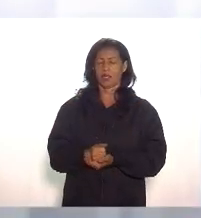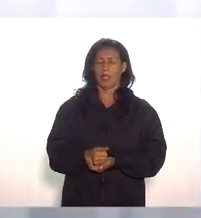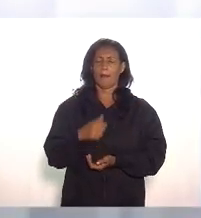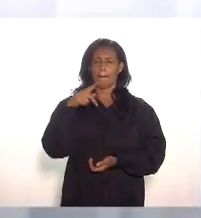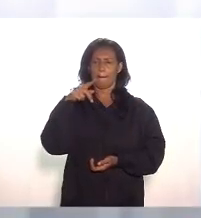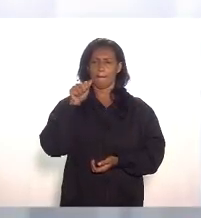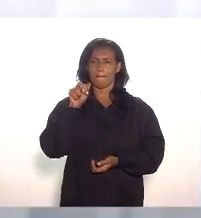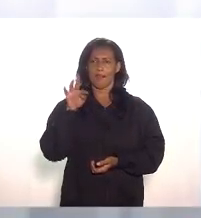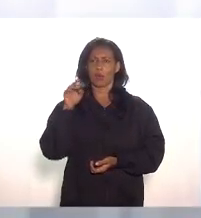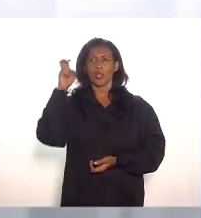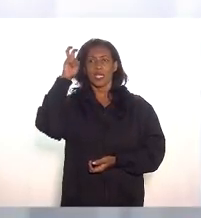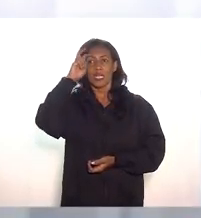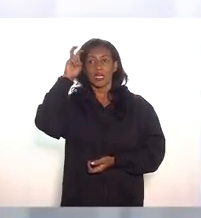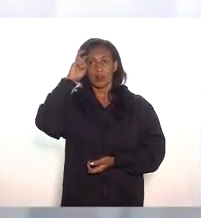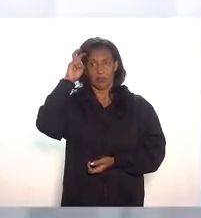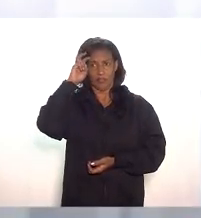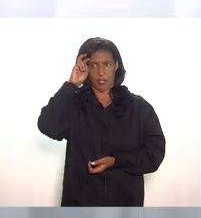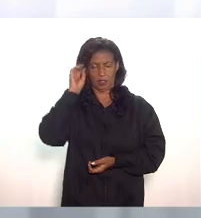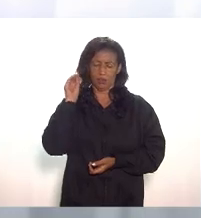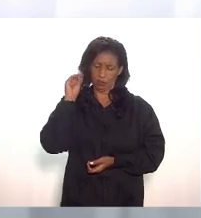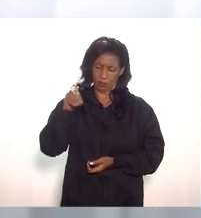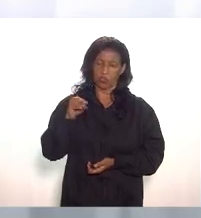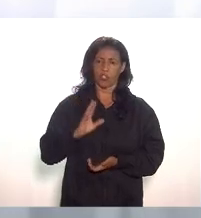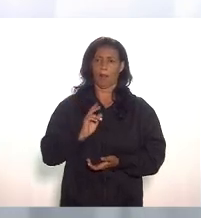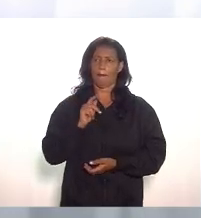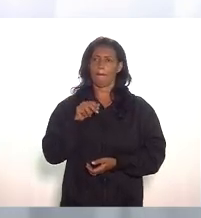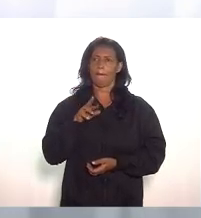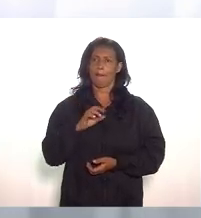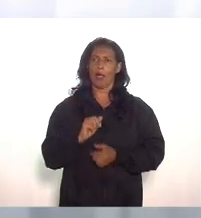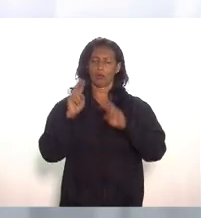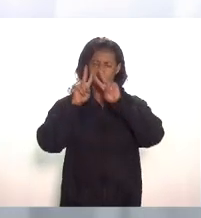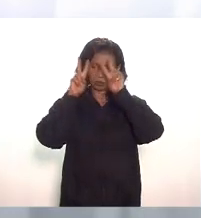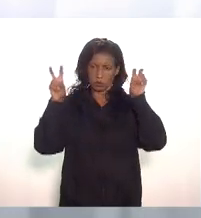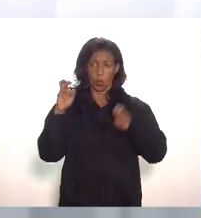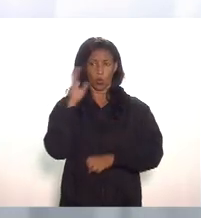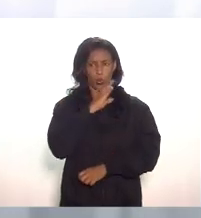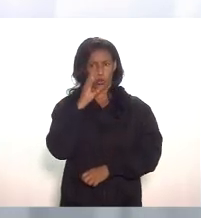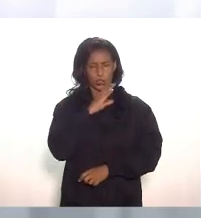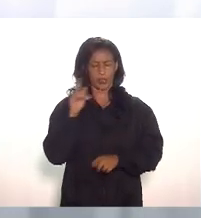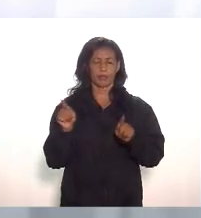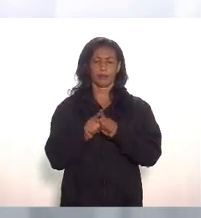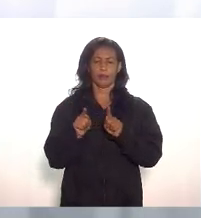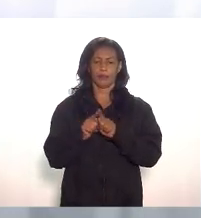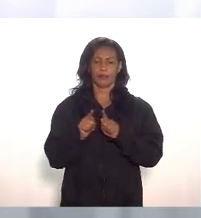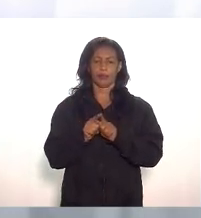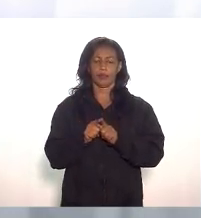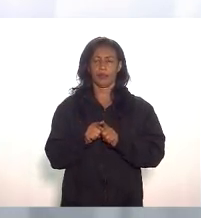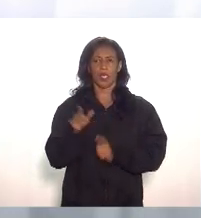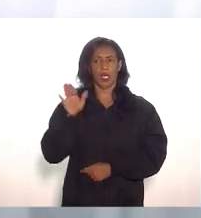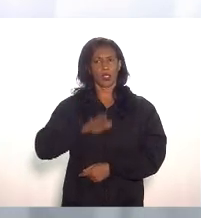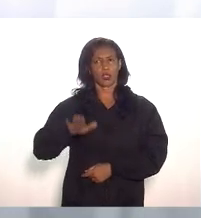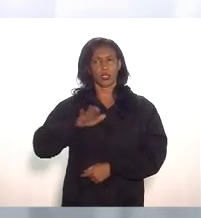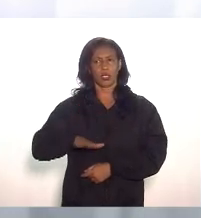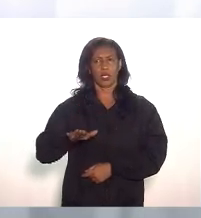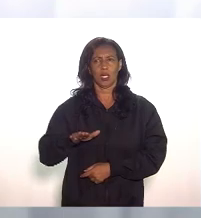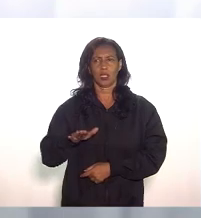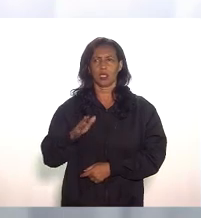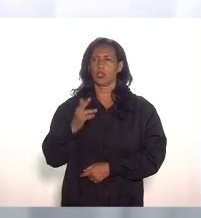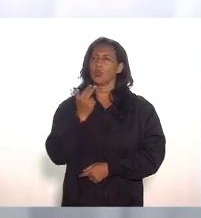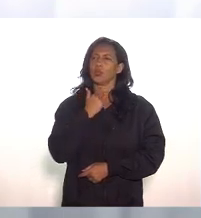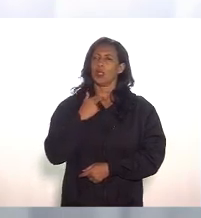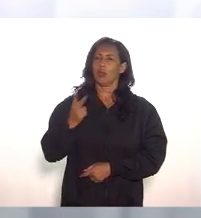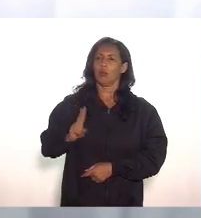na quinta-feira, tá? Quinta-feira já estará em pauta, dada a urgência também, né? Nossas crianças têm urgência, não dá para